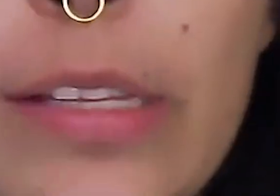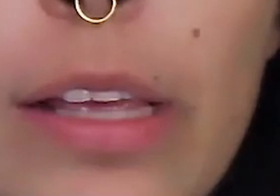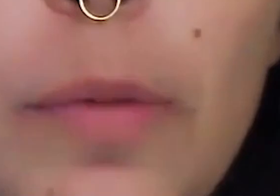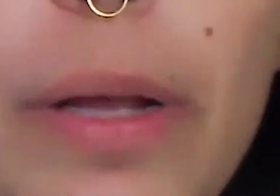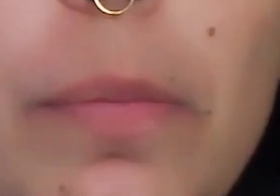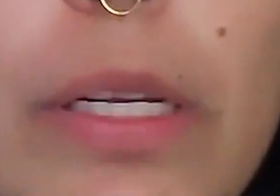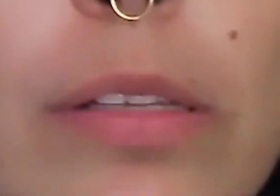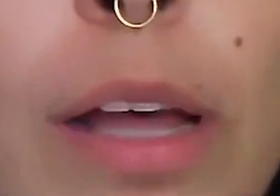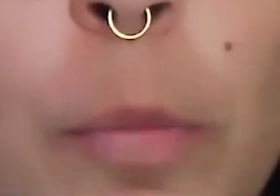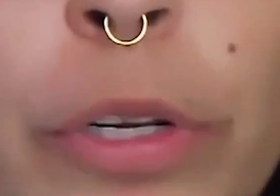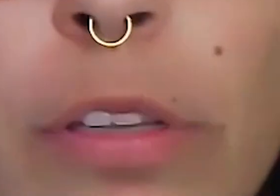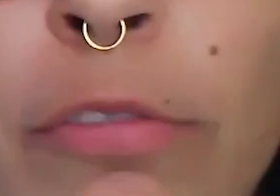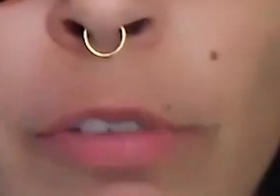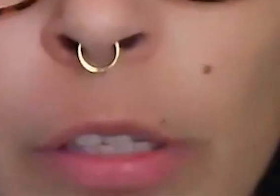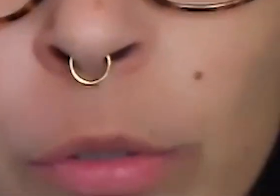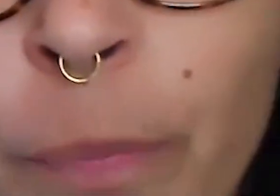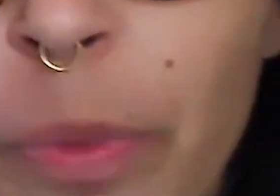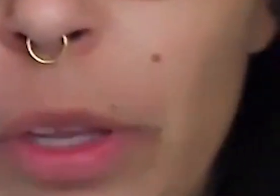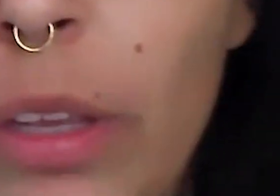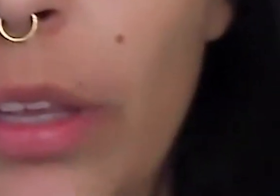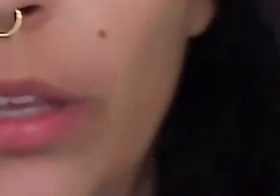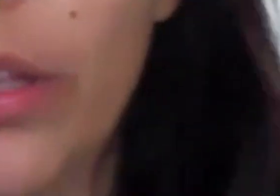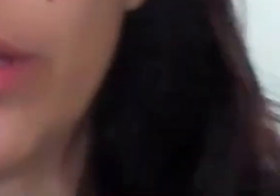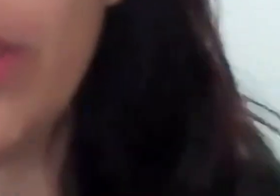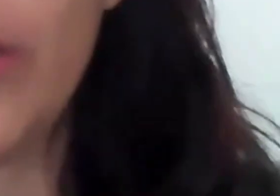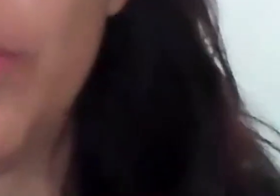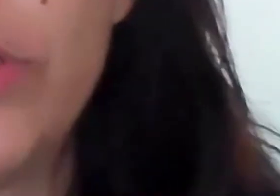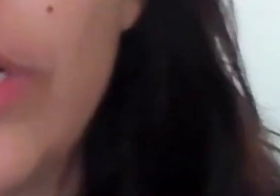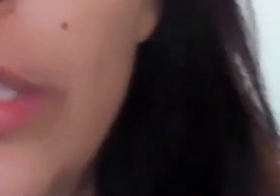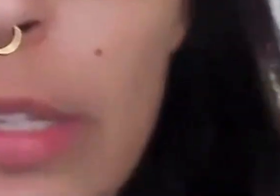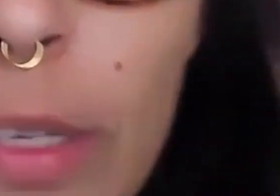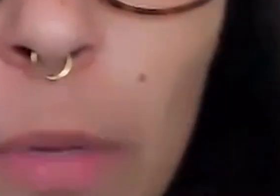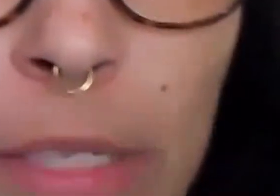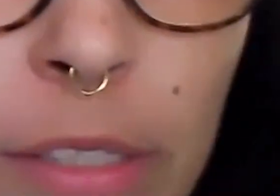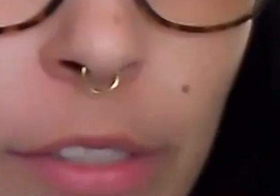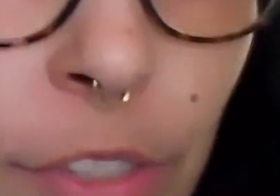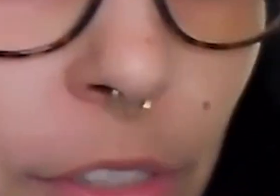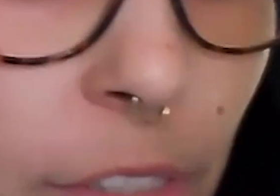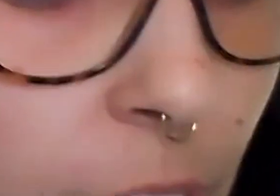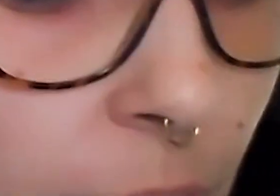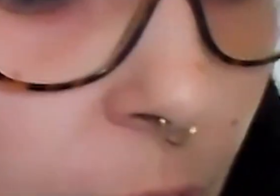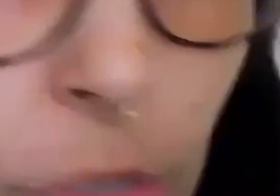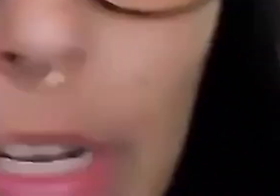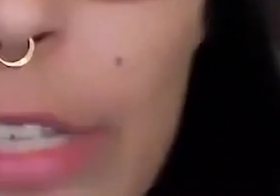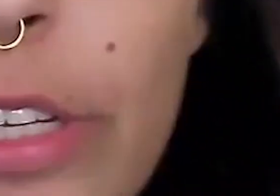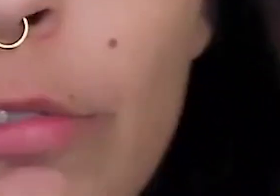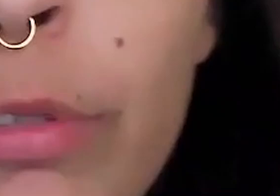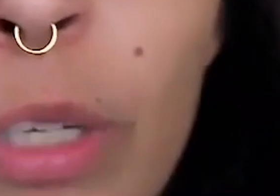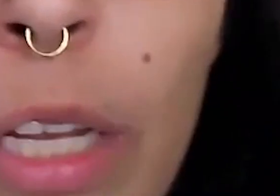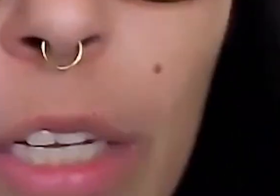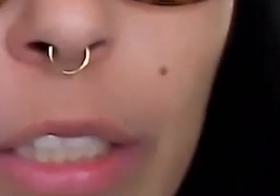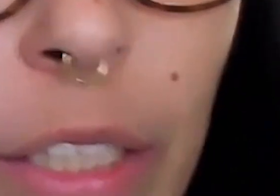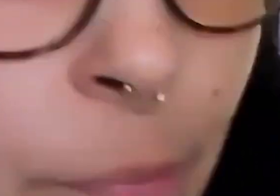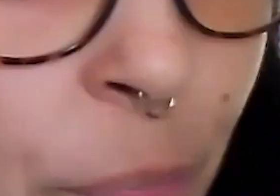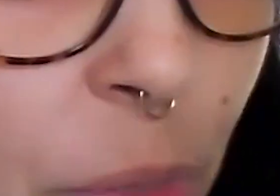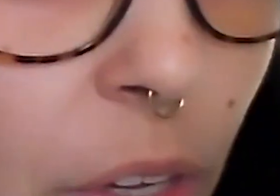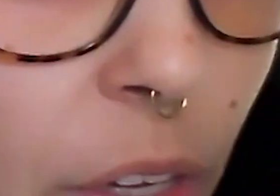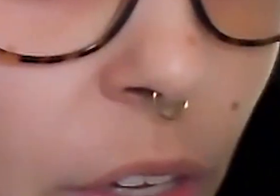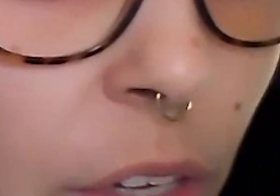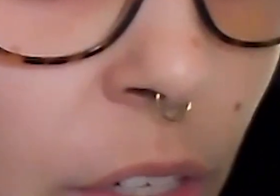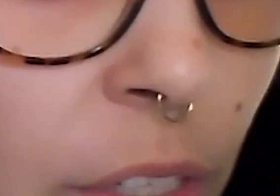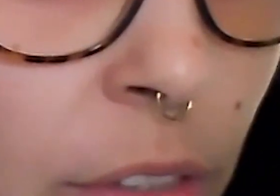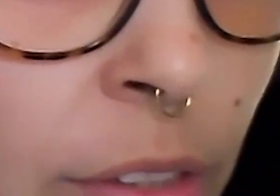agradecer e parabenizar por esse evento eh realmente ele tá sendo bastante elucidativo né